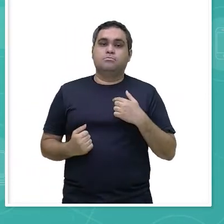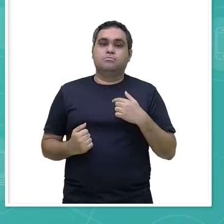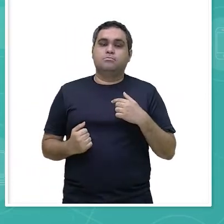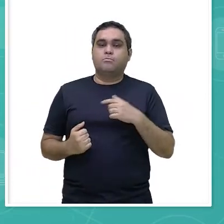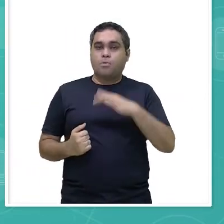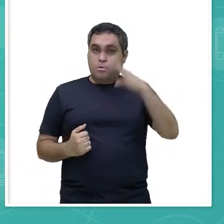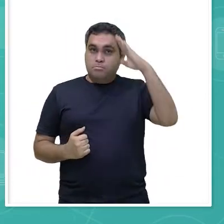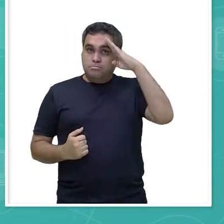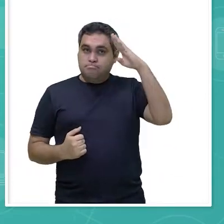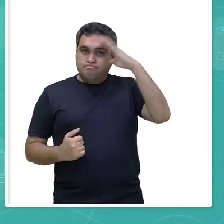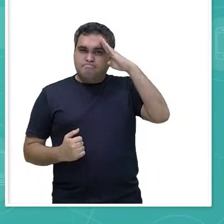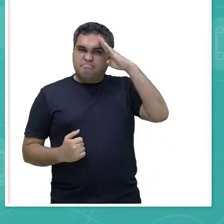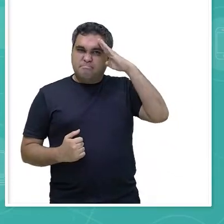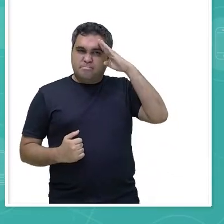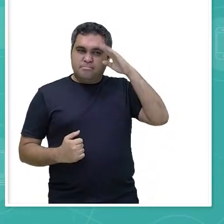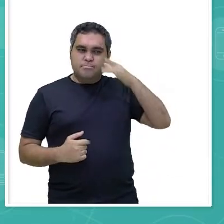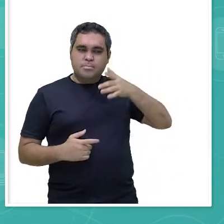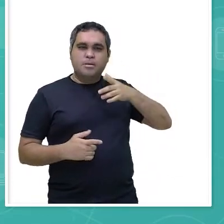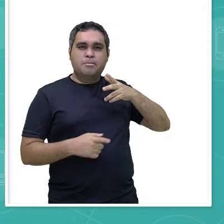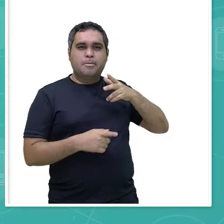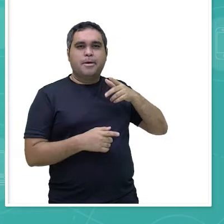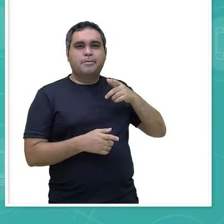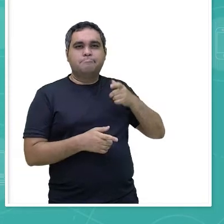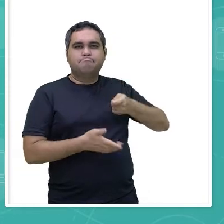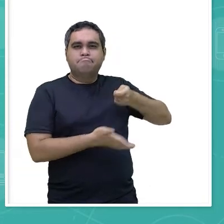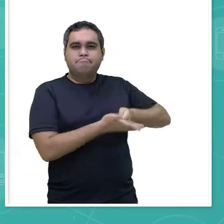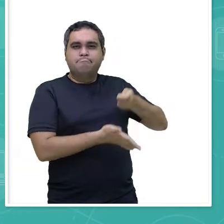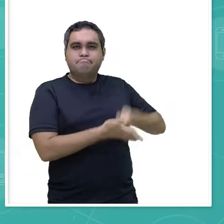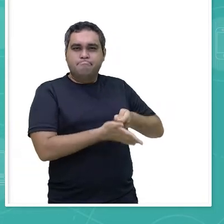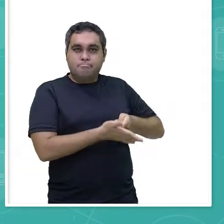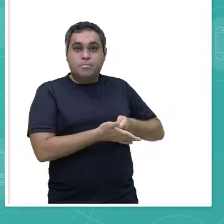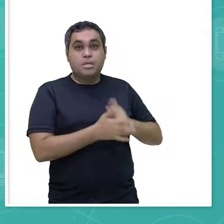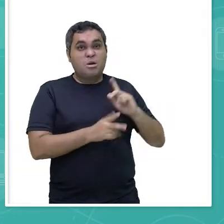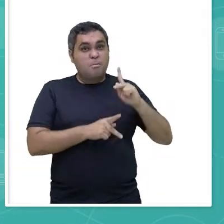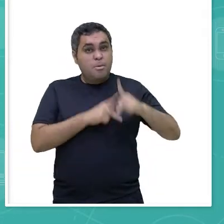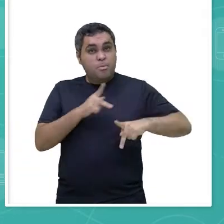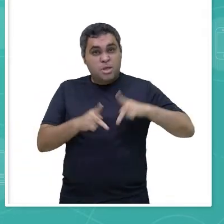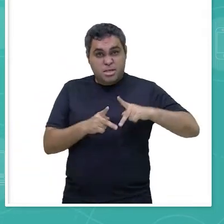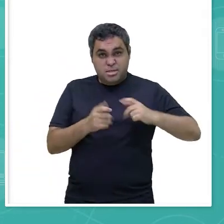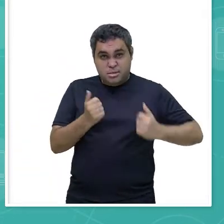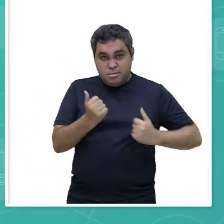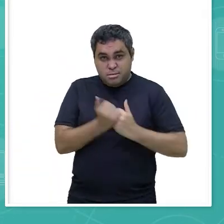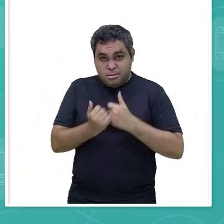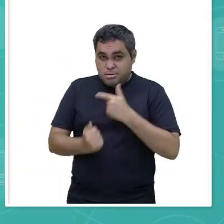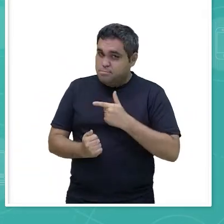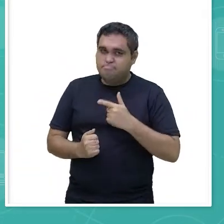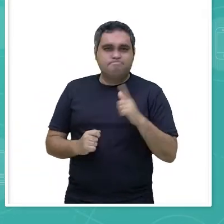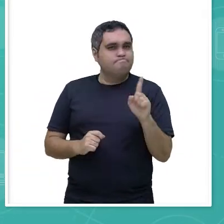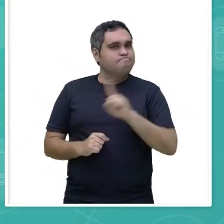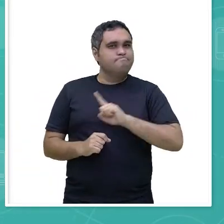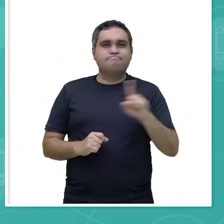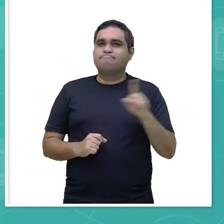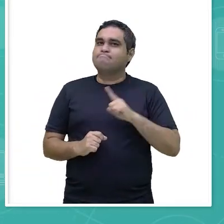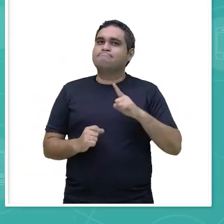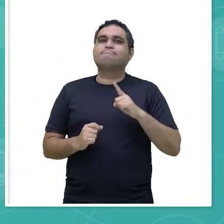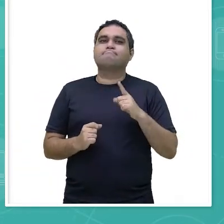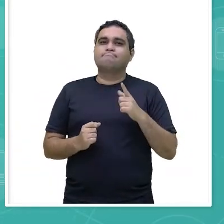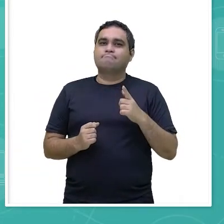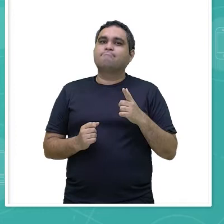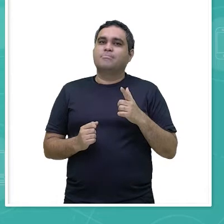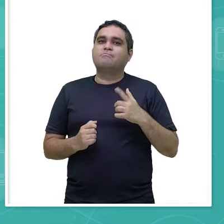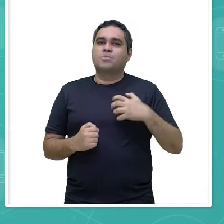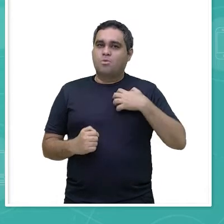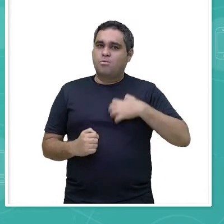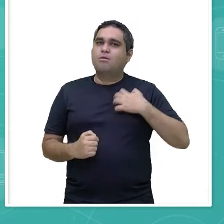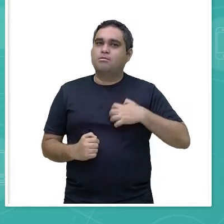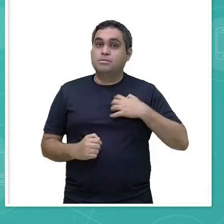foi fundamental para que a população deixasse de apoiar o governo. Quando o Nicolau Romanov percebeu